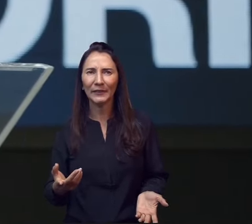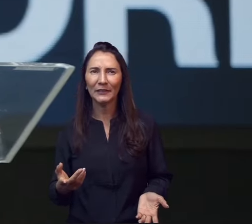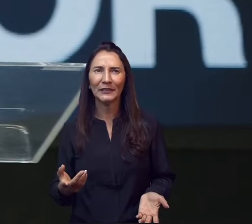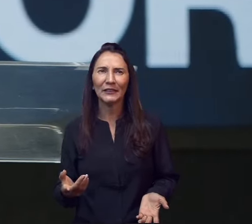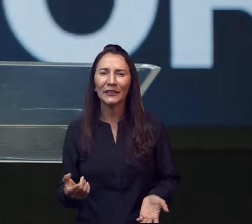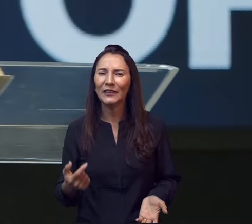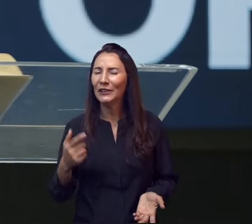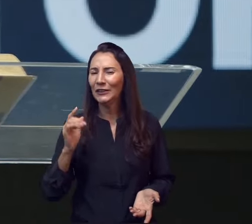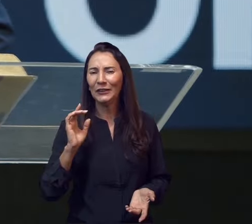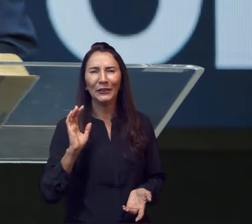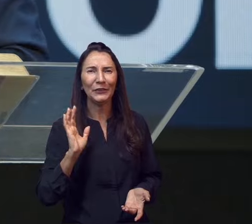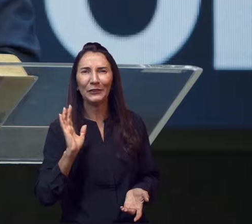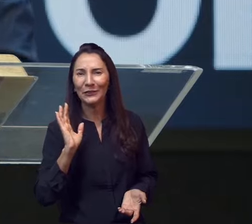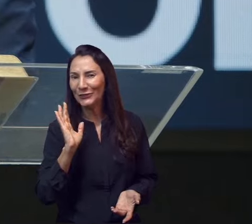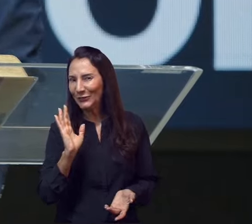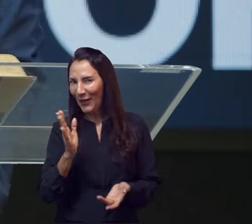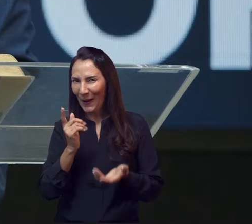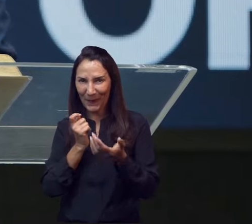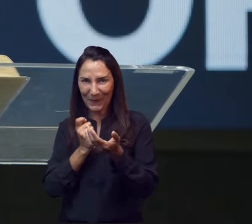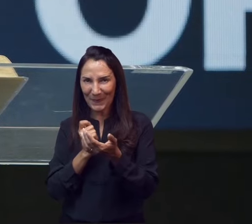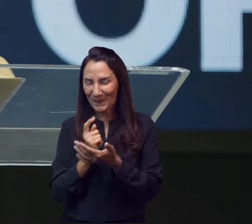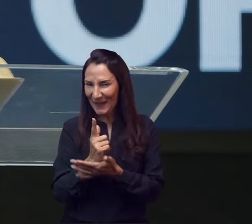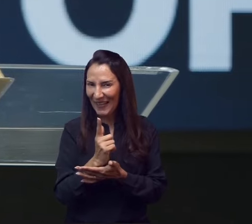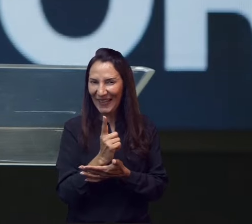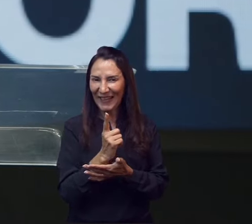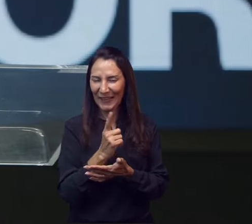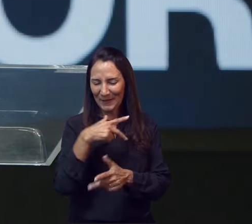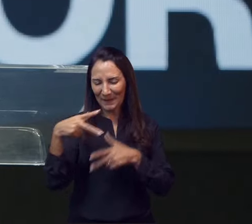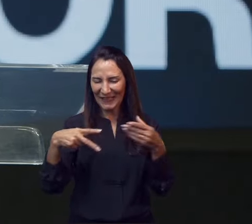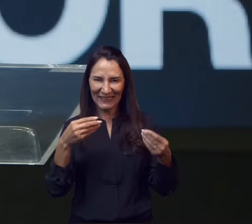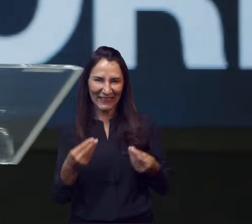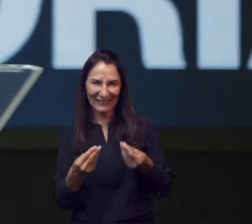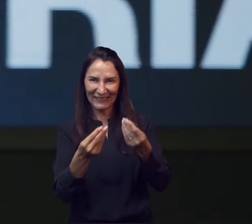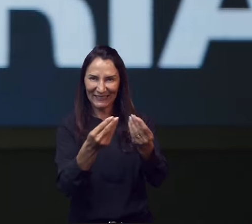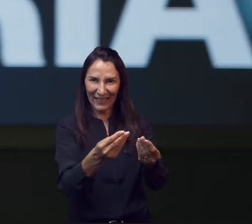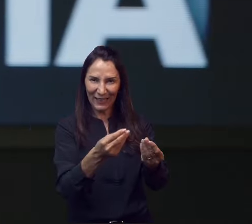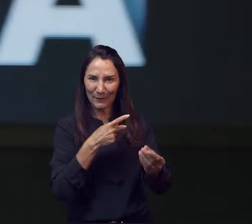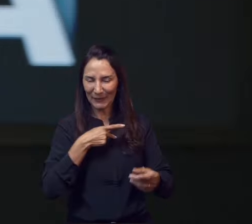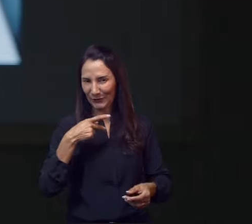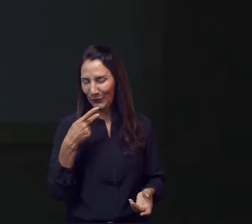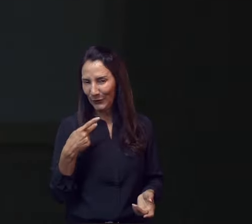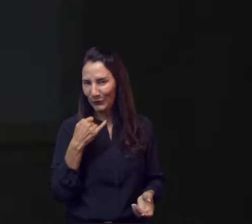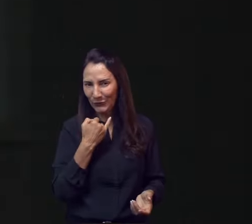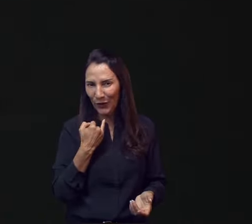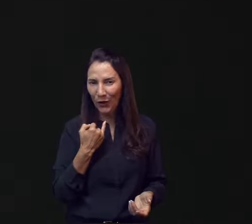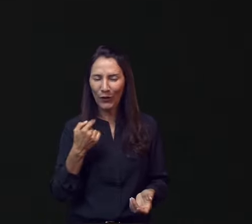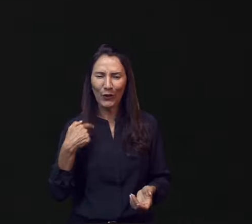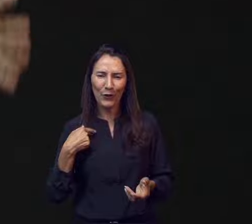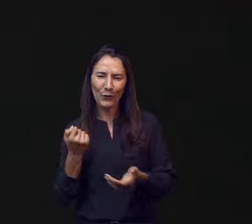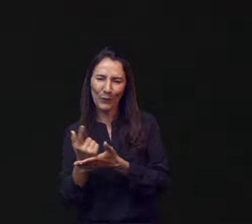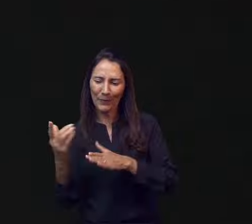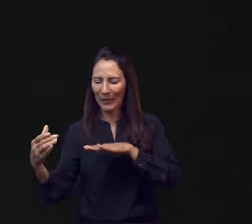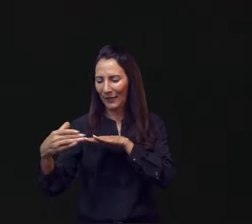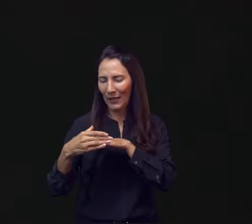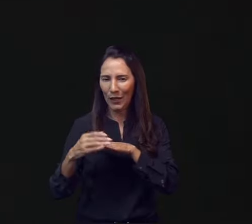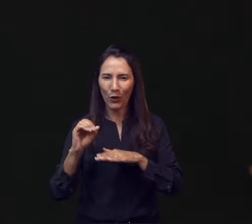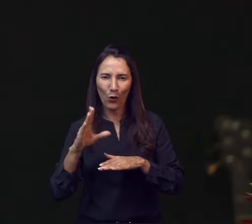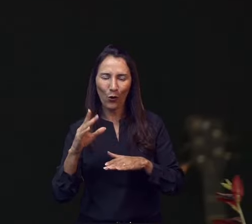eu já comprei um presente eu fui numa sapataria eu fui numa loja de ternos e comprei um